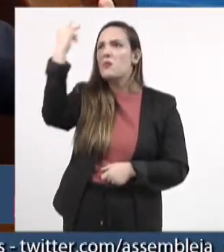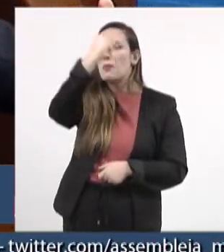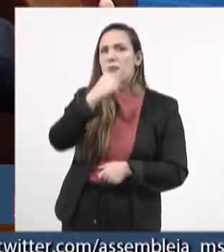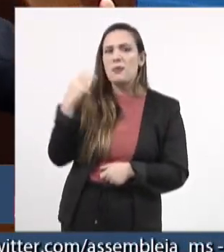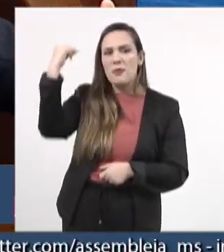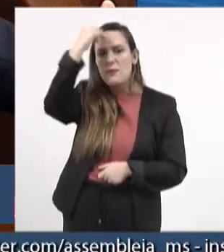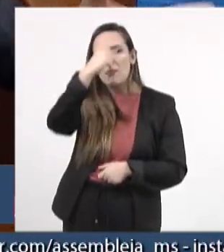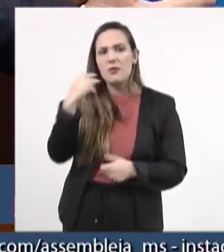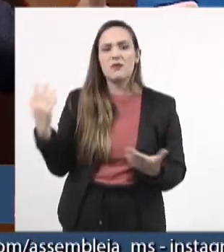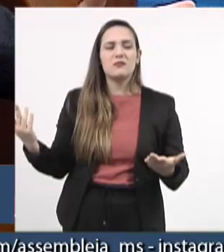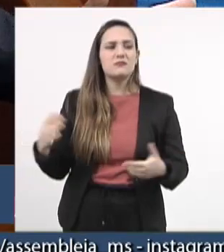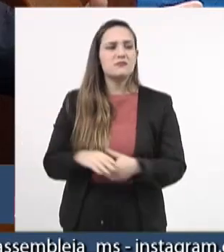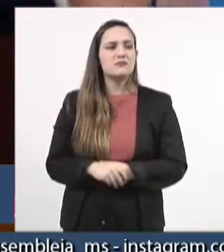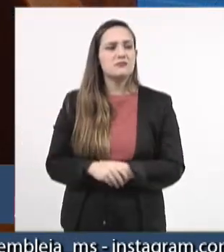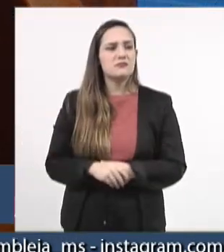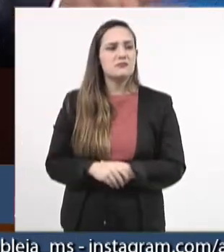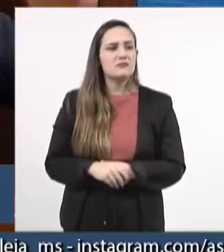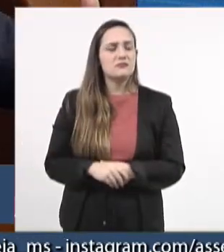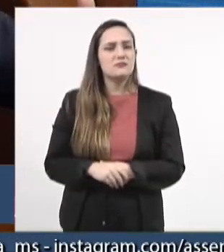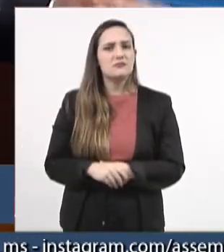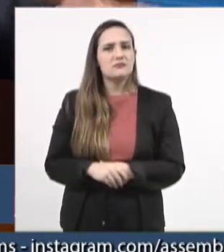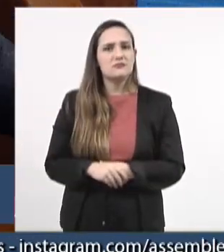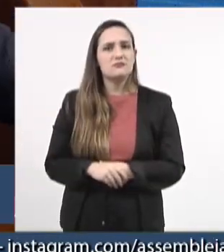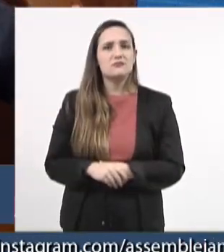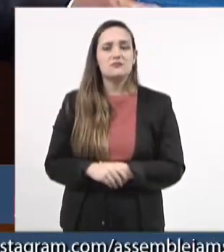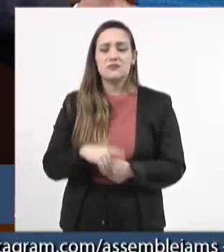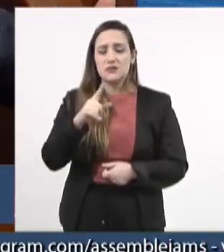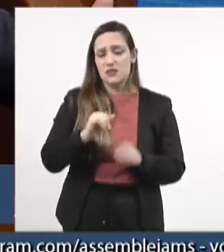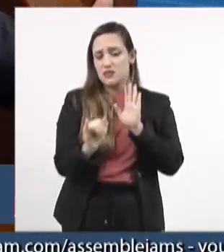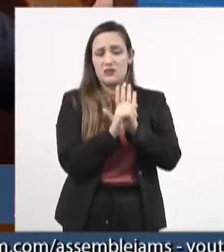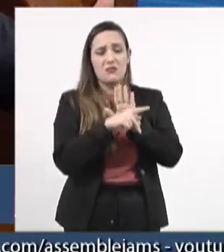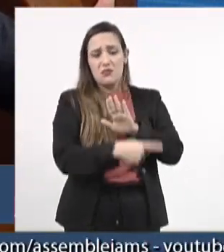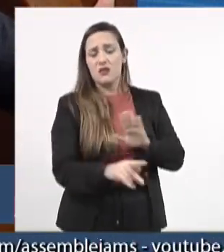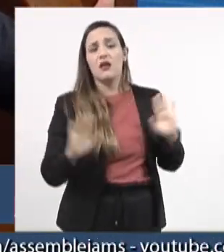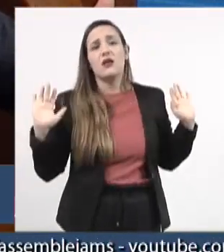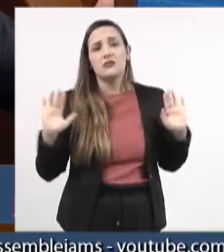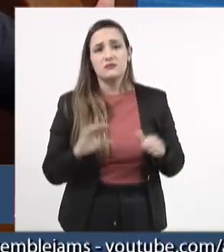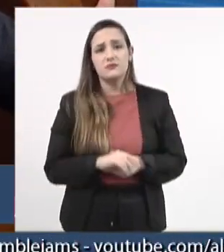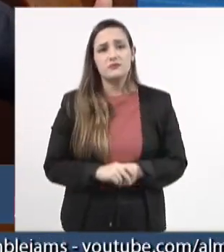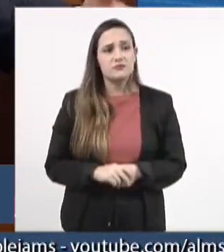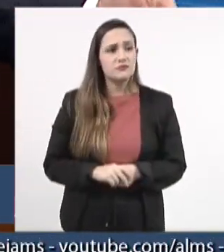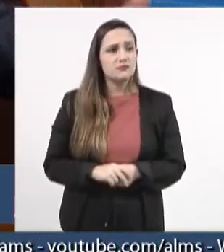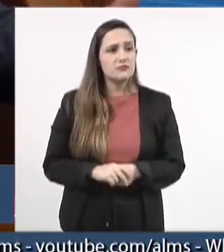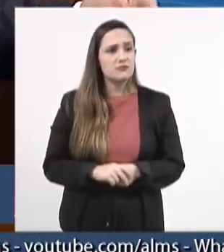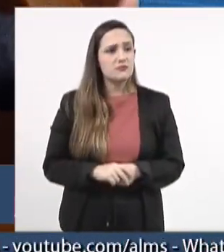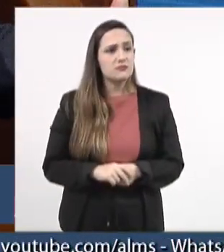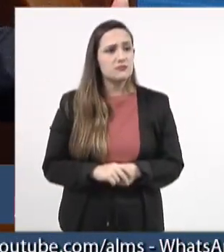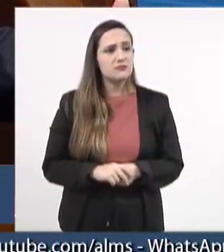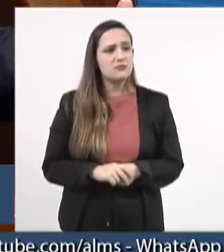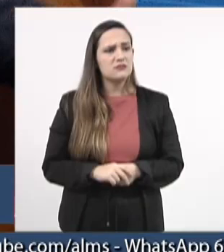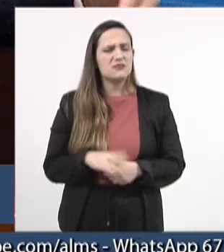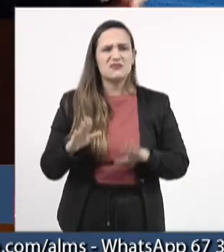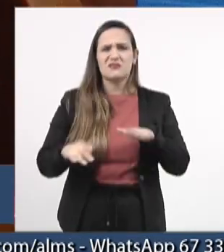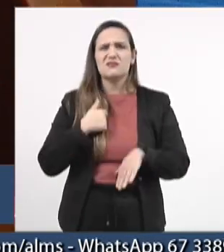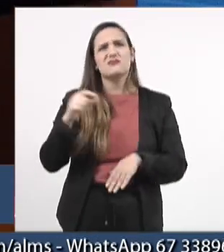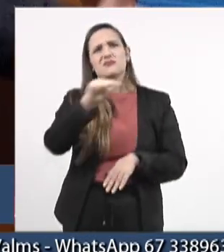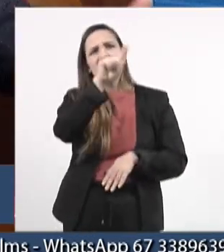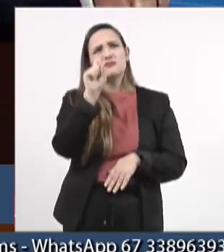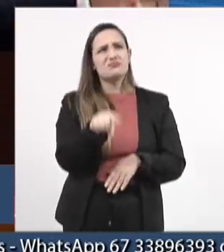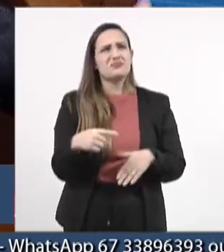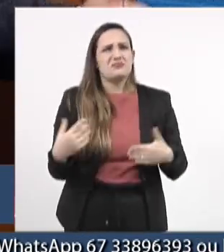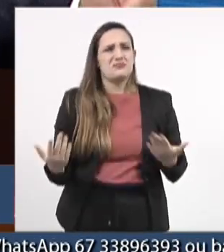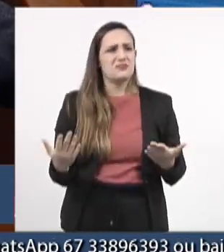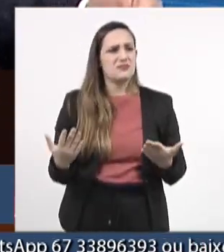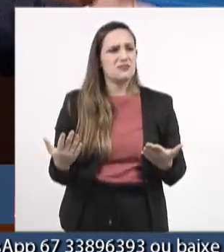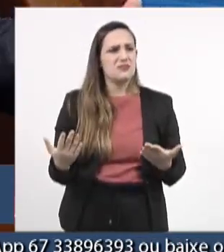dele. Não é, é a identidade de gênero dele. E eu fico me perguntando assim, em que